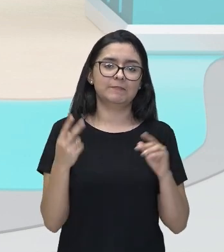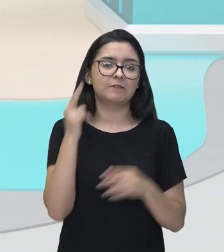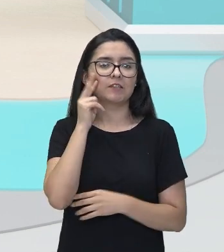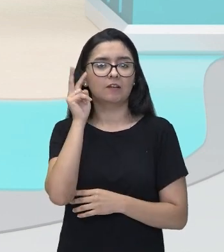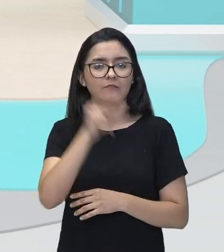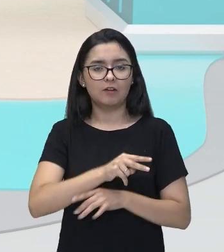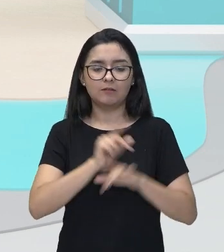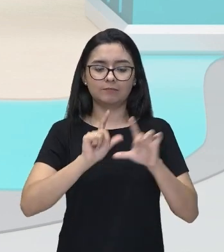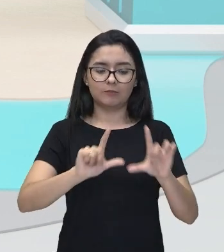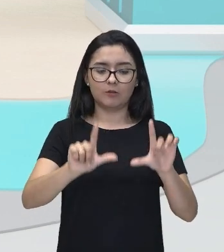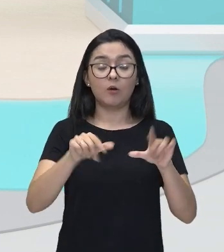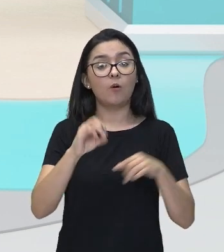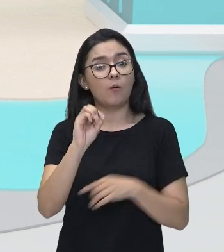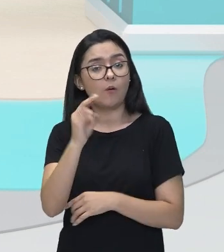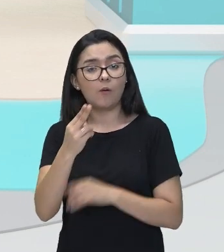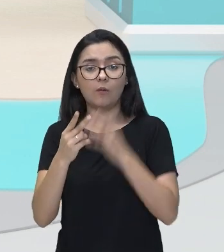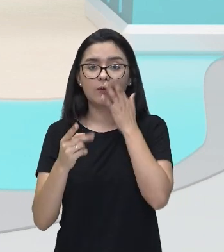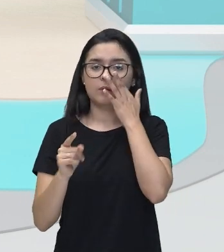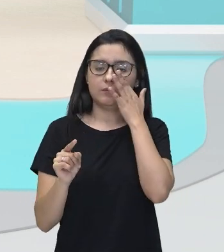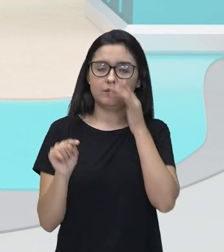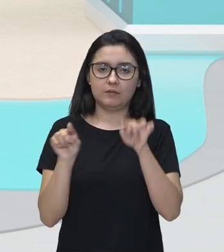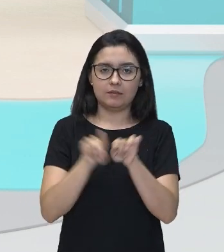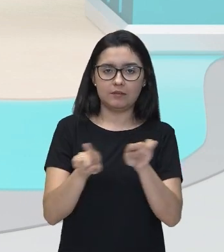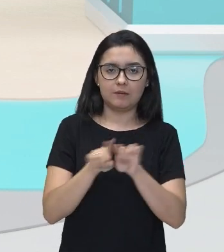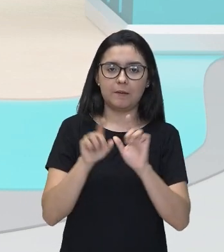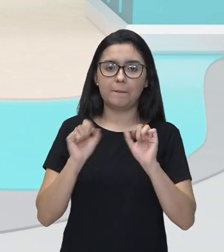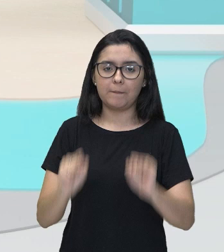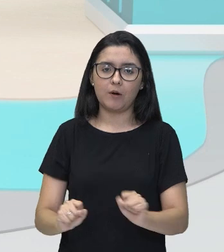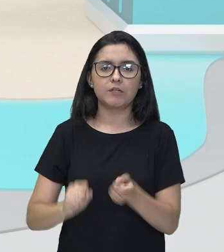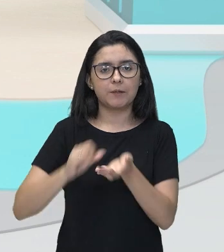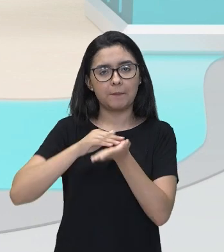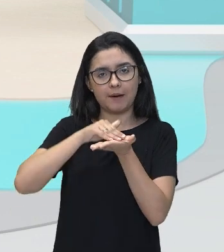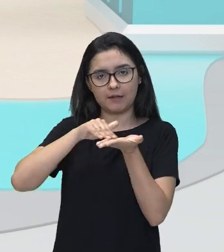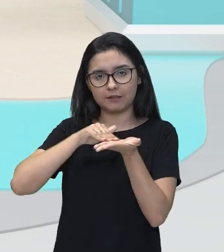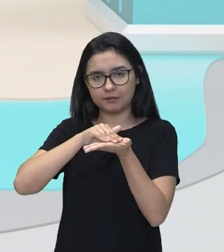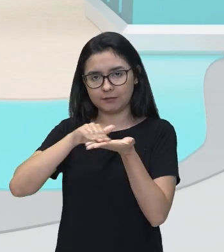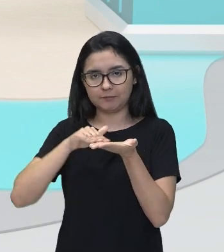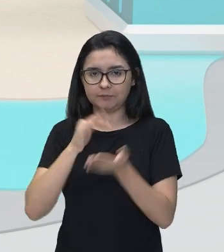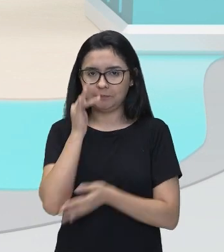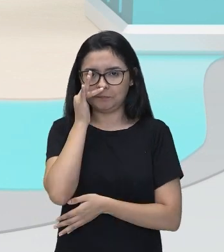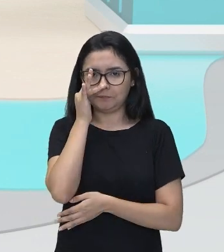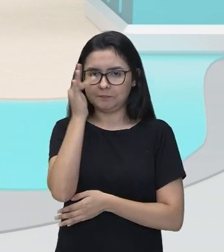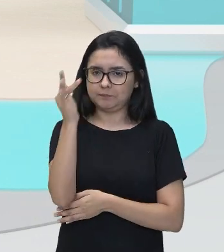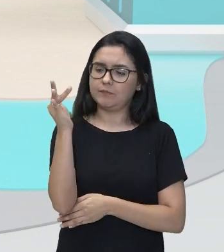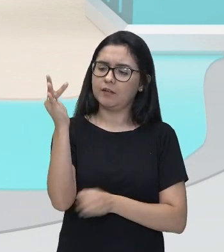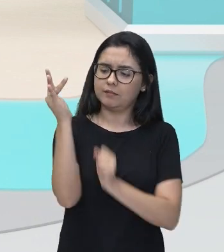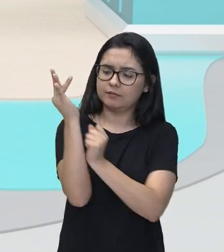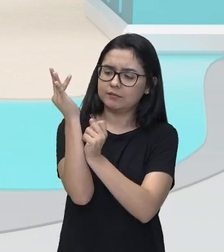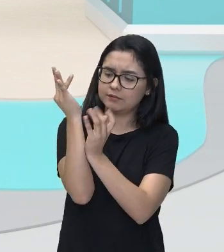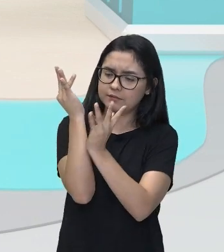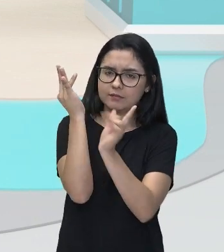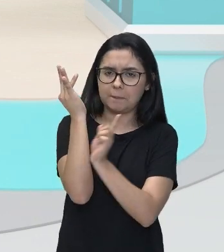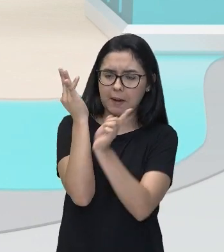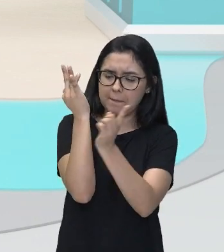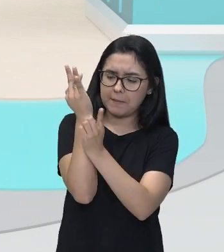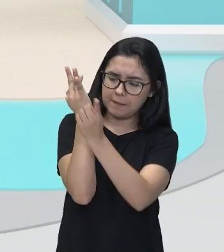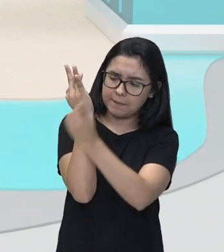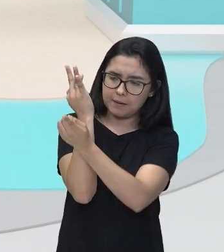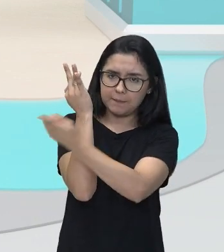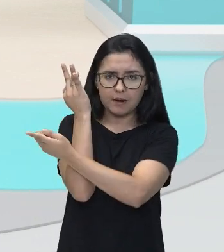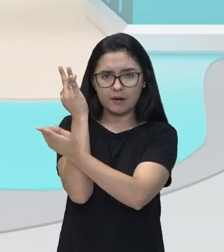Ou então, ele pode também colocar uma textura de uma rosa cheia de espinho, dá a